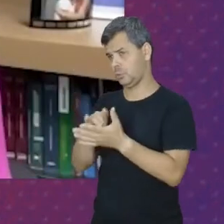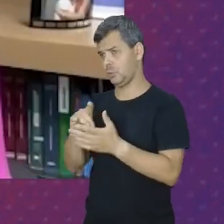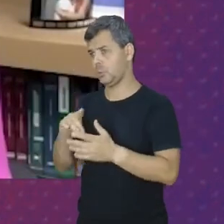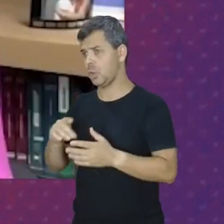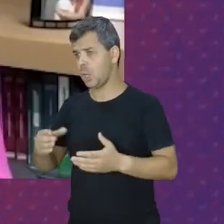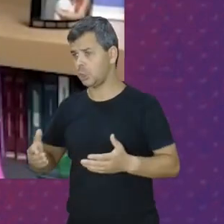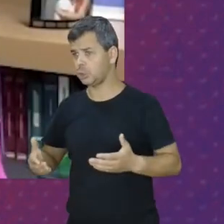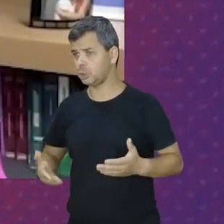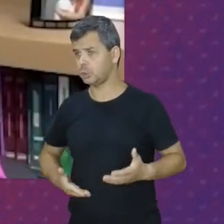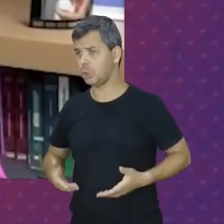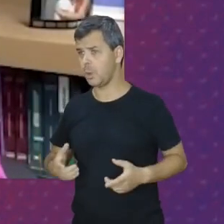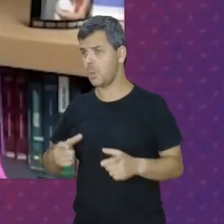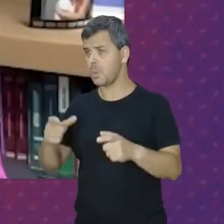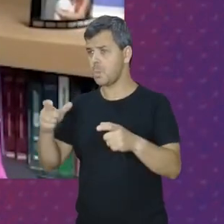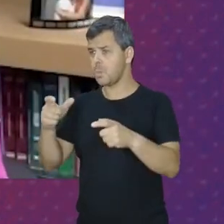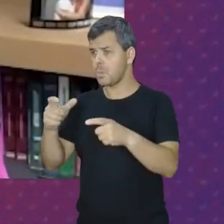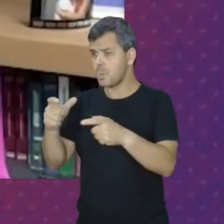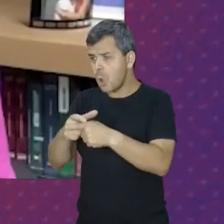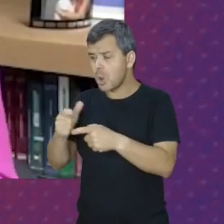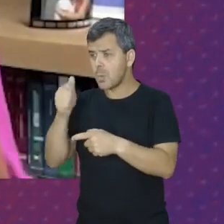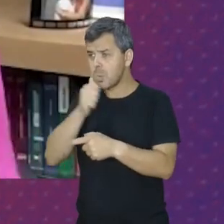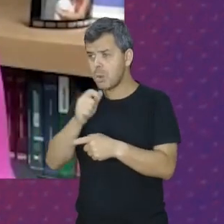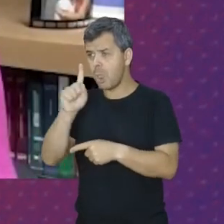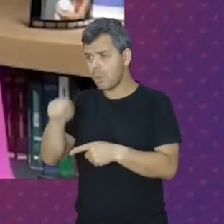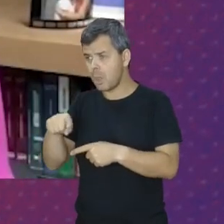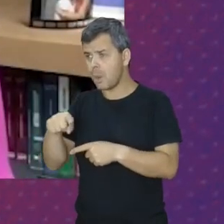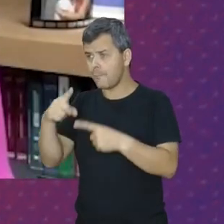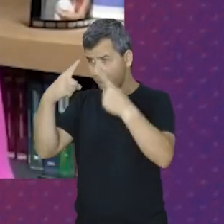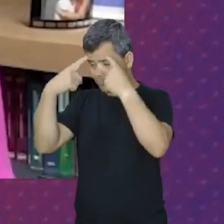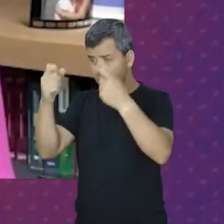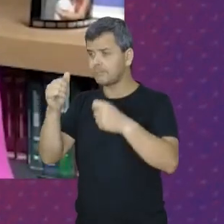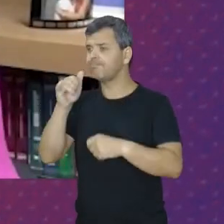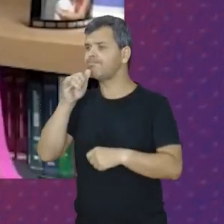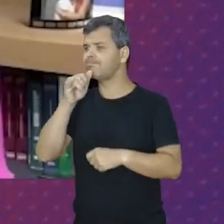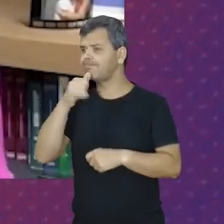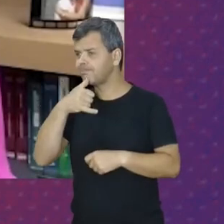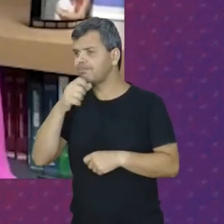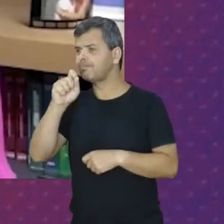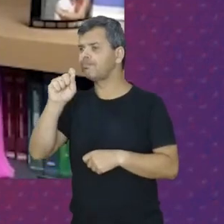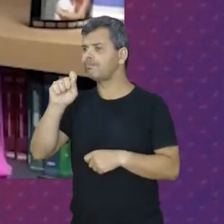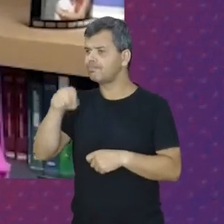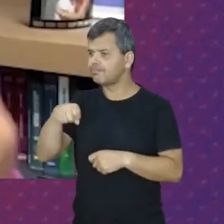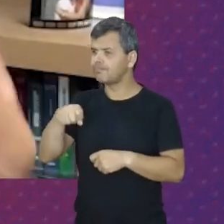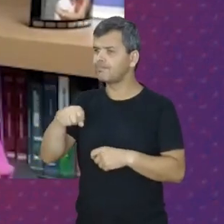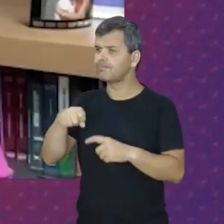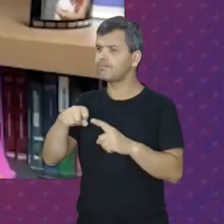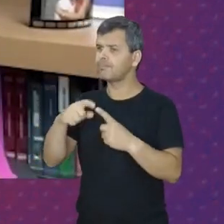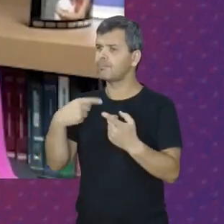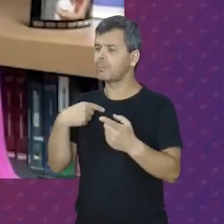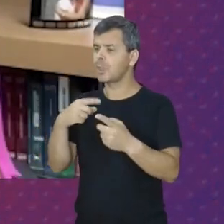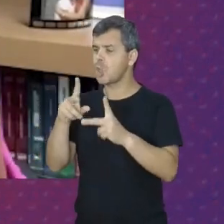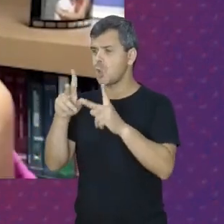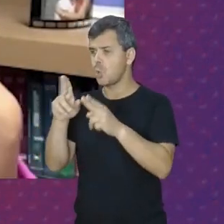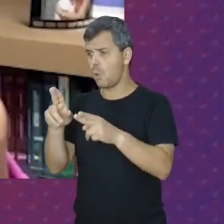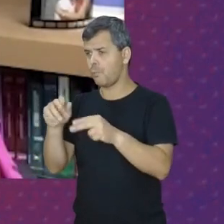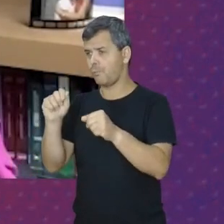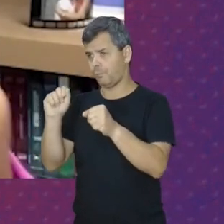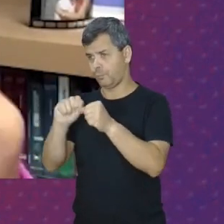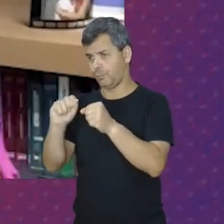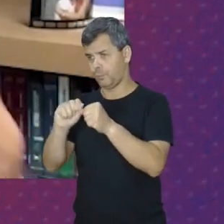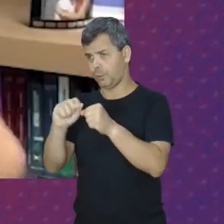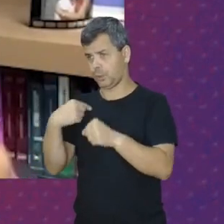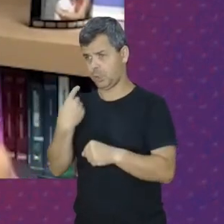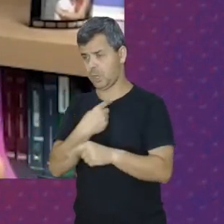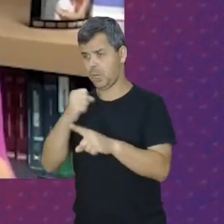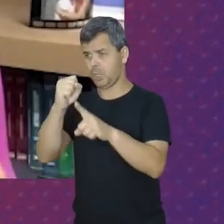sermos poucas gera violência? Infelizmente, a reprodução, né, da forma que a